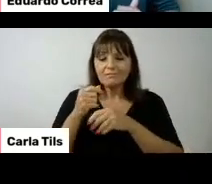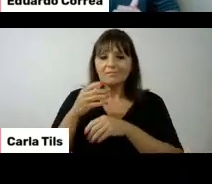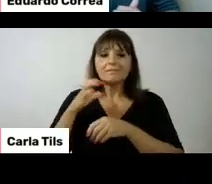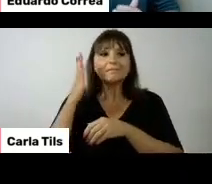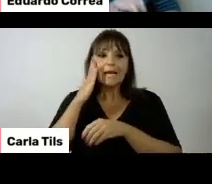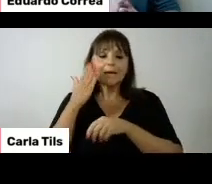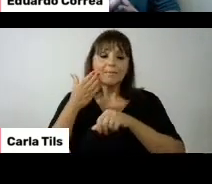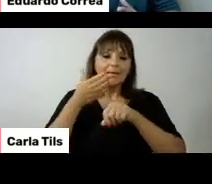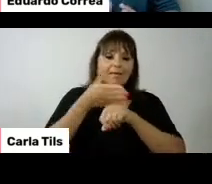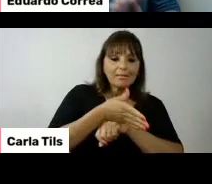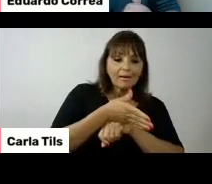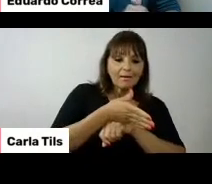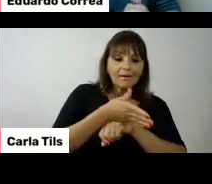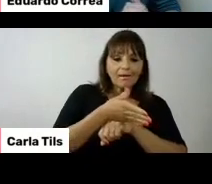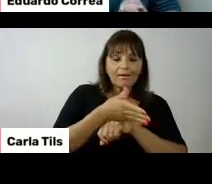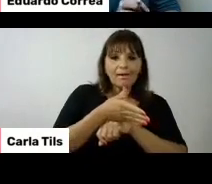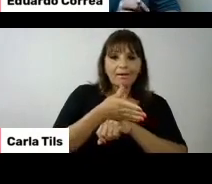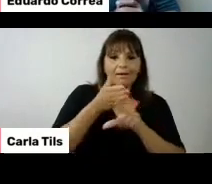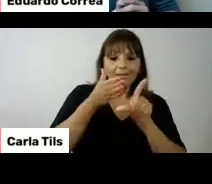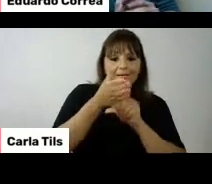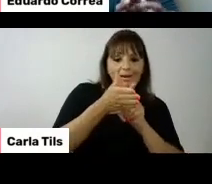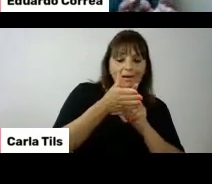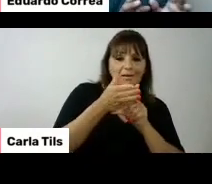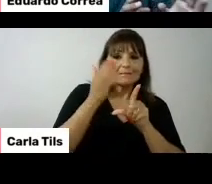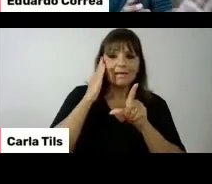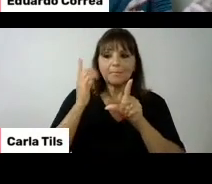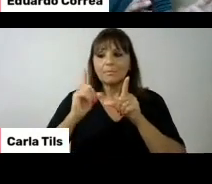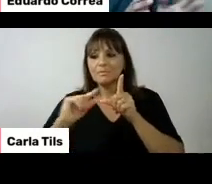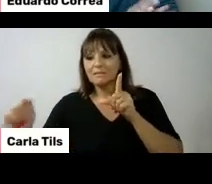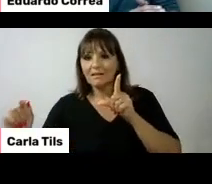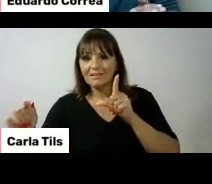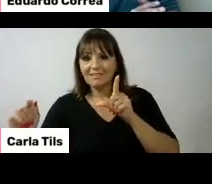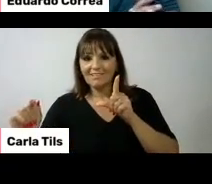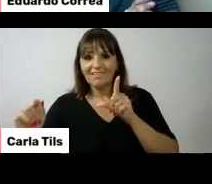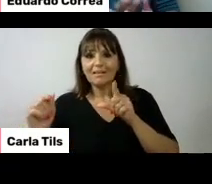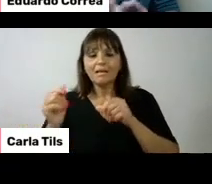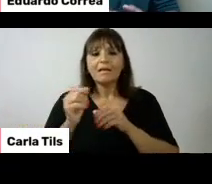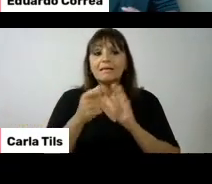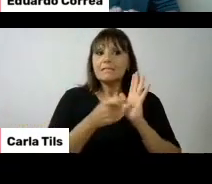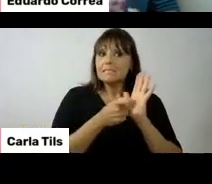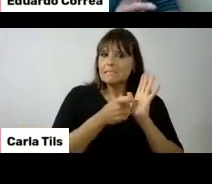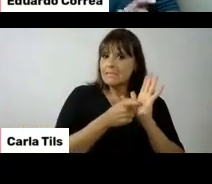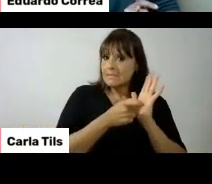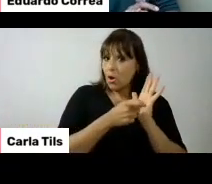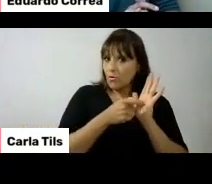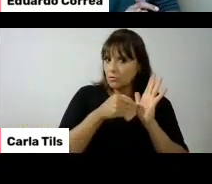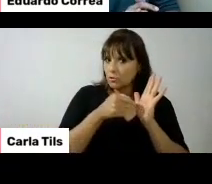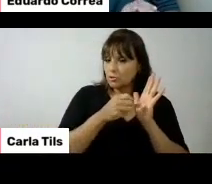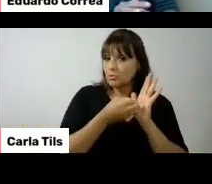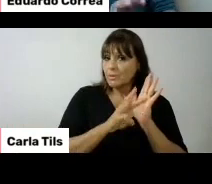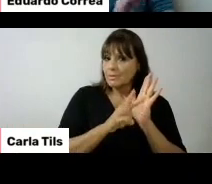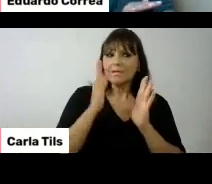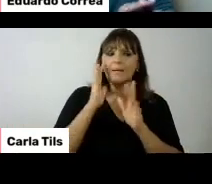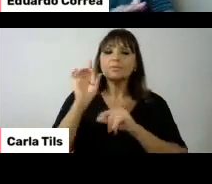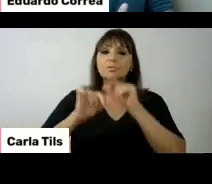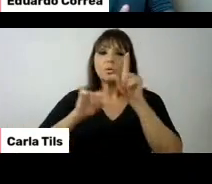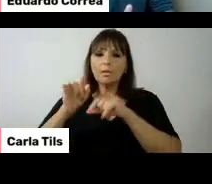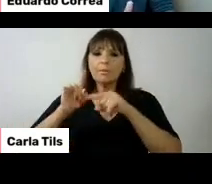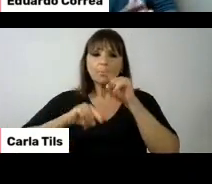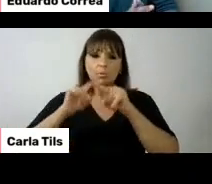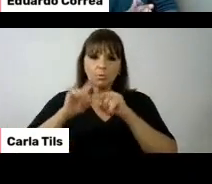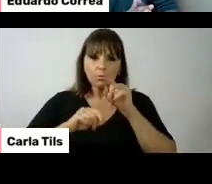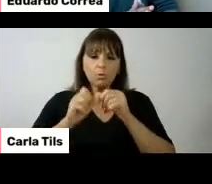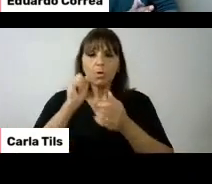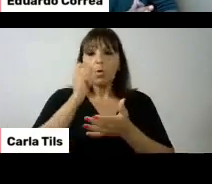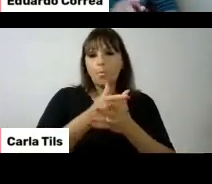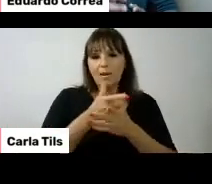sai. Agora pensa no teu software. Você já sabe como escolher o produto, você já sabe como comprá-lo. Você já sabe onde você tem que